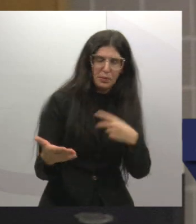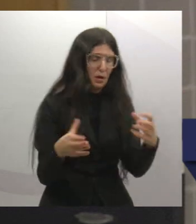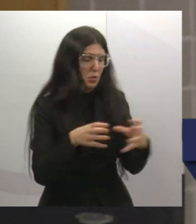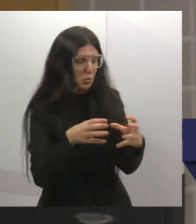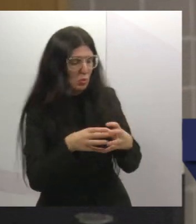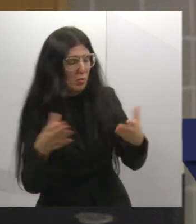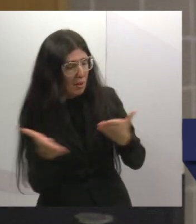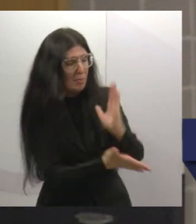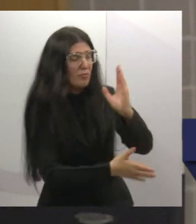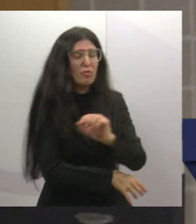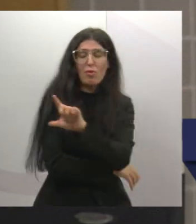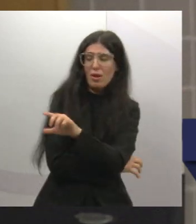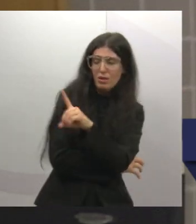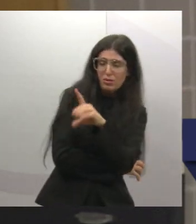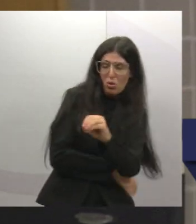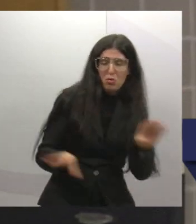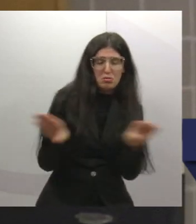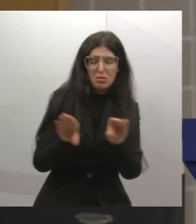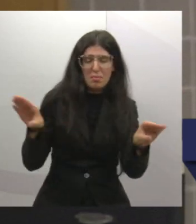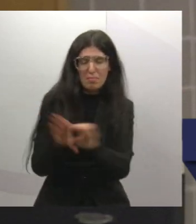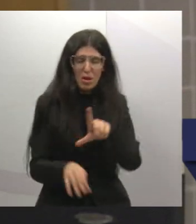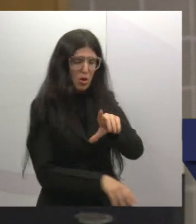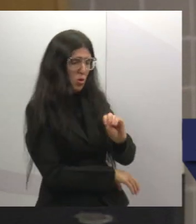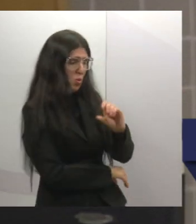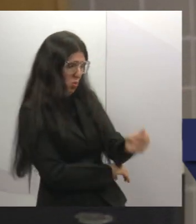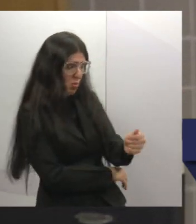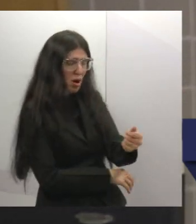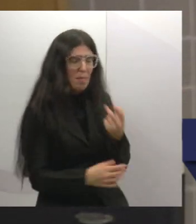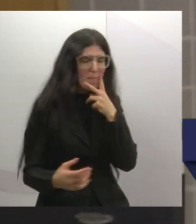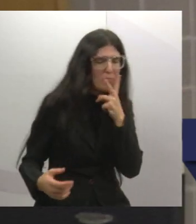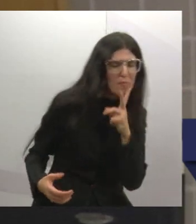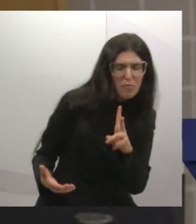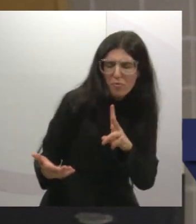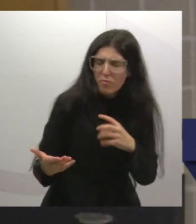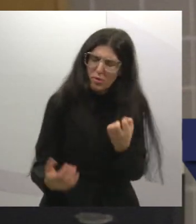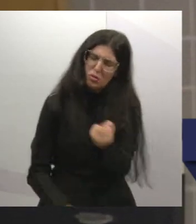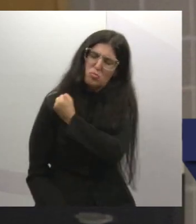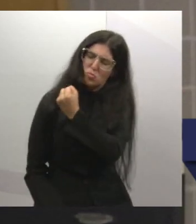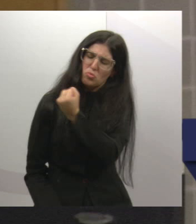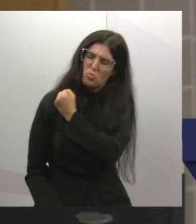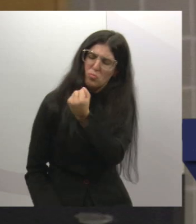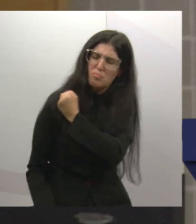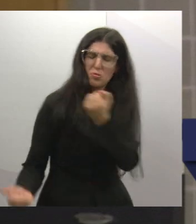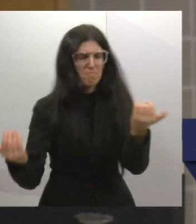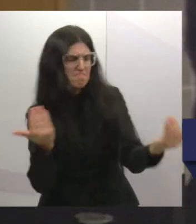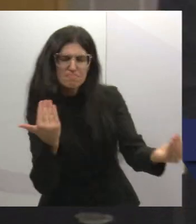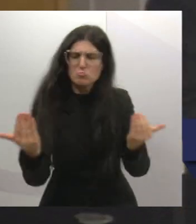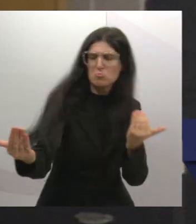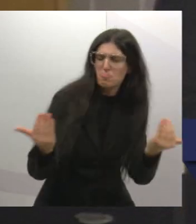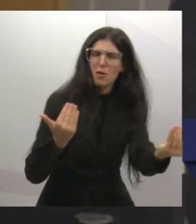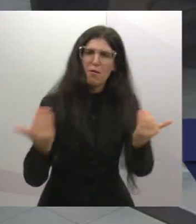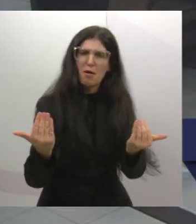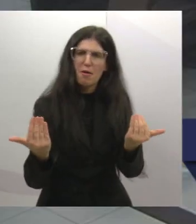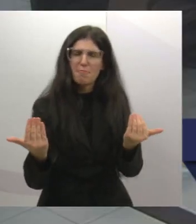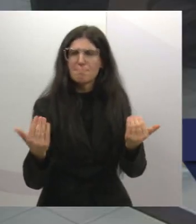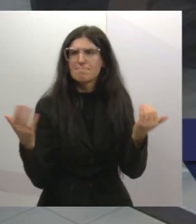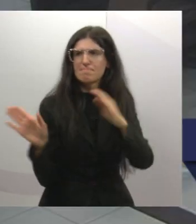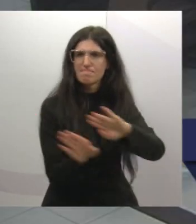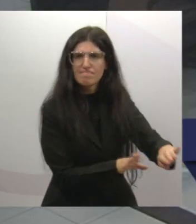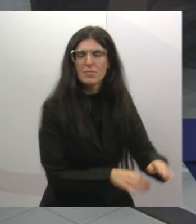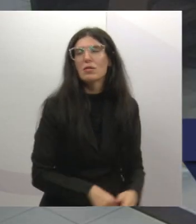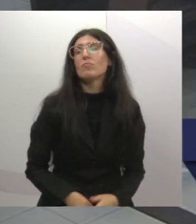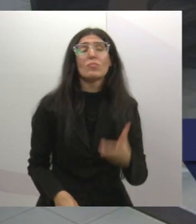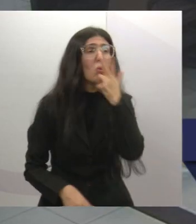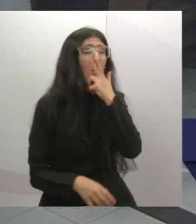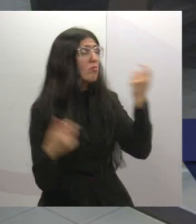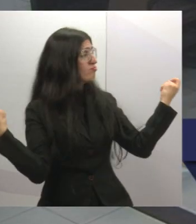para ver os números que estão ali, para ver a compatibilidade. Eu acho que seria o melhor. Okay. Eu acho, só contribuindo, eu acho que a gente pode expor